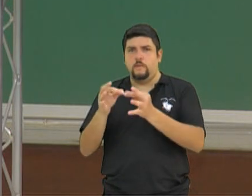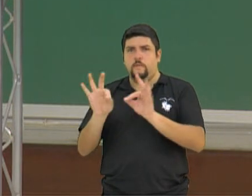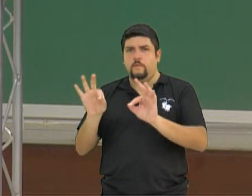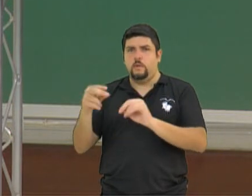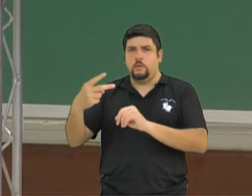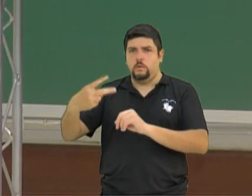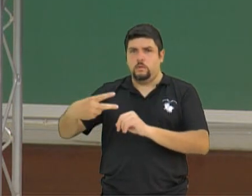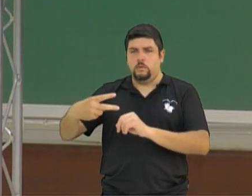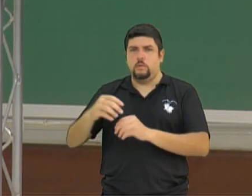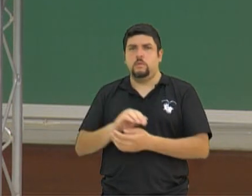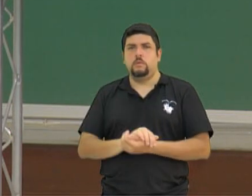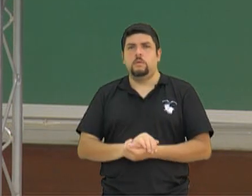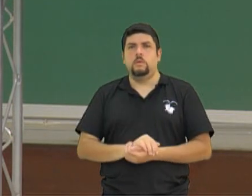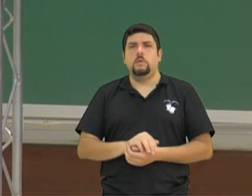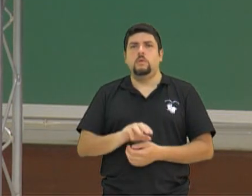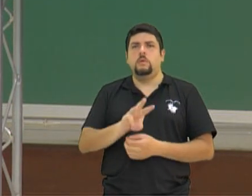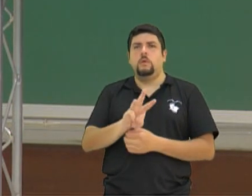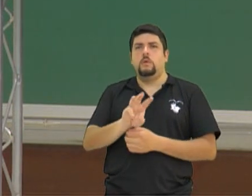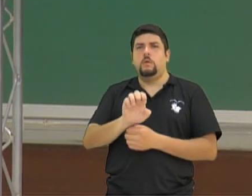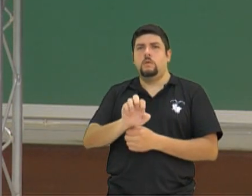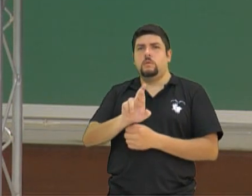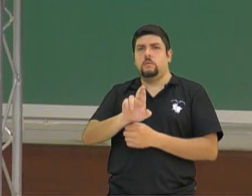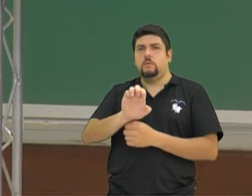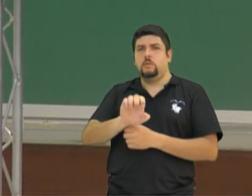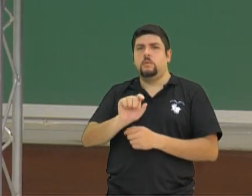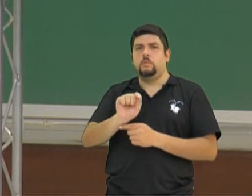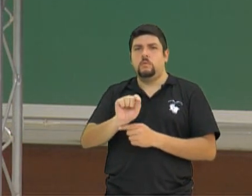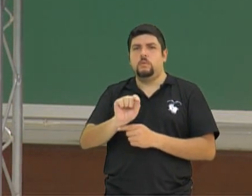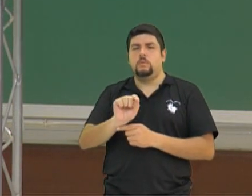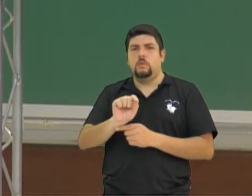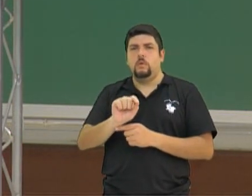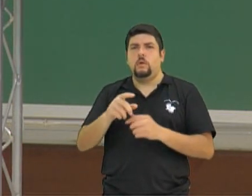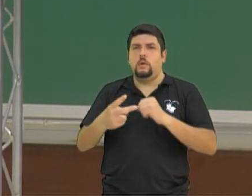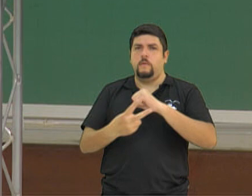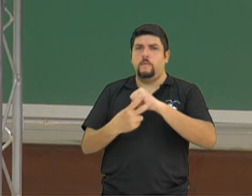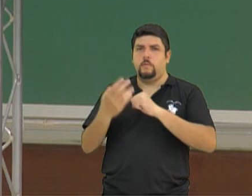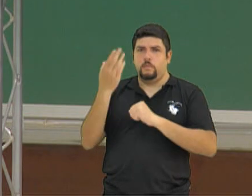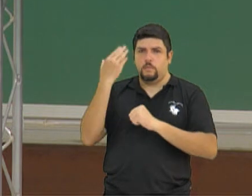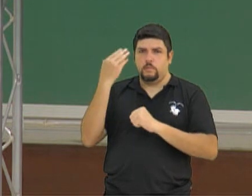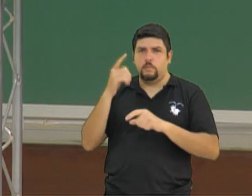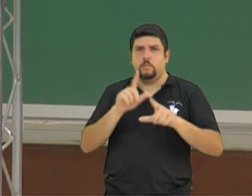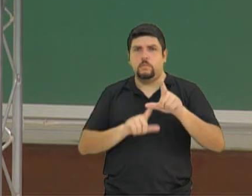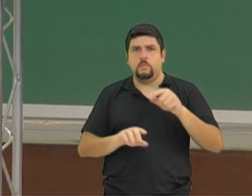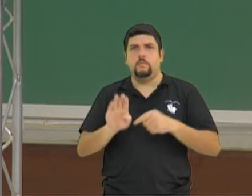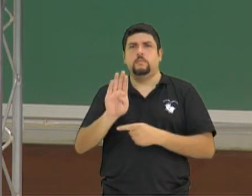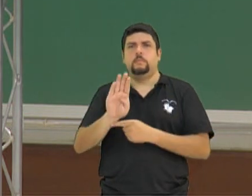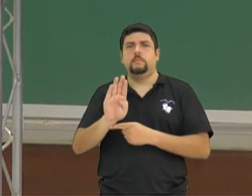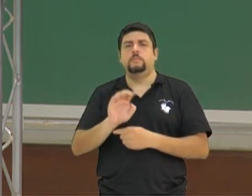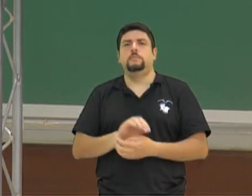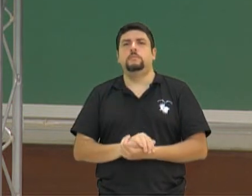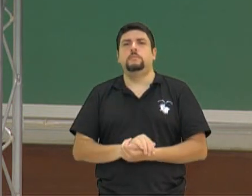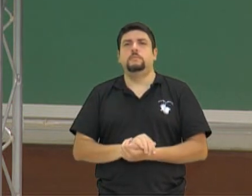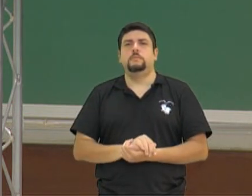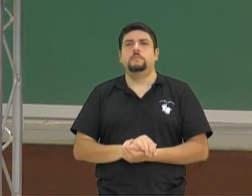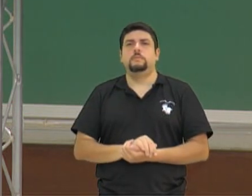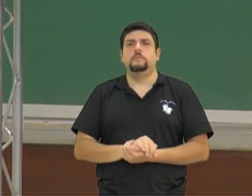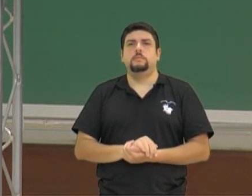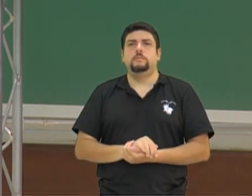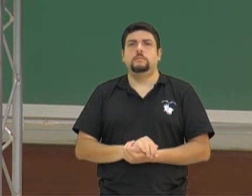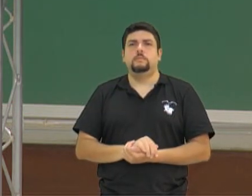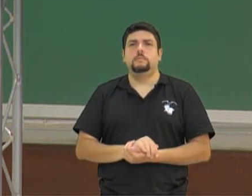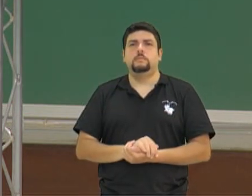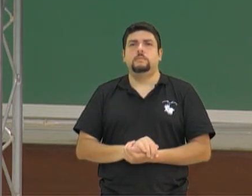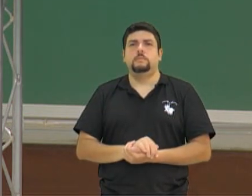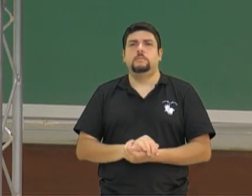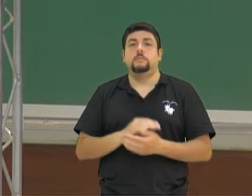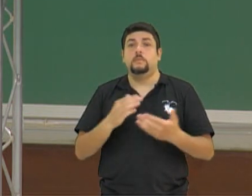were é o verbo to be que está no passado. Então, a resposta certa é a letra B. If I were a boy, se eu fosse. Inclusive, né, gente, é o título